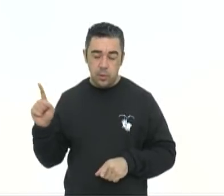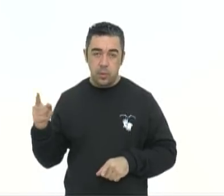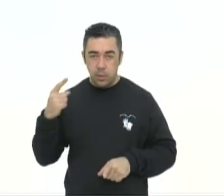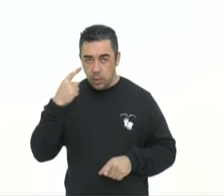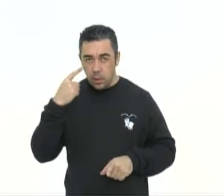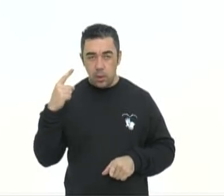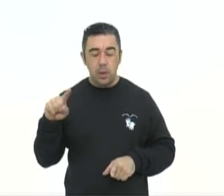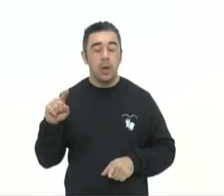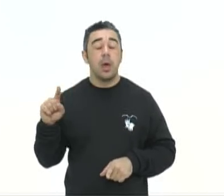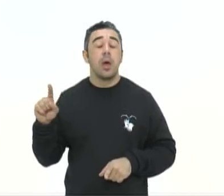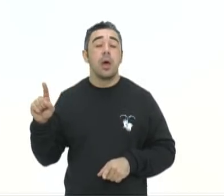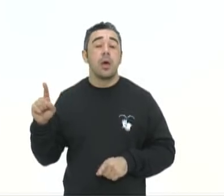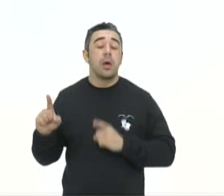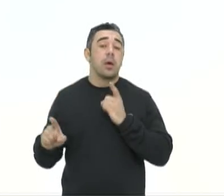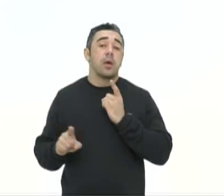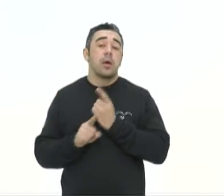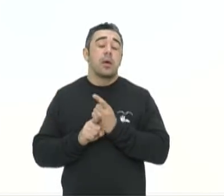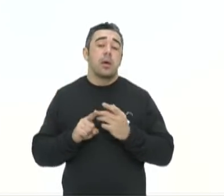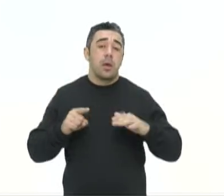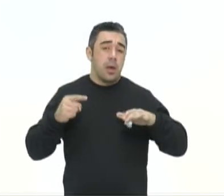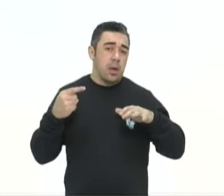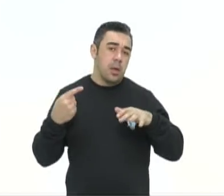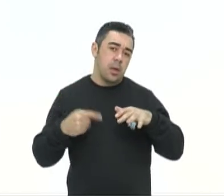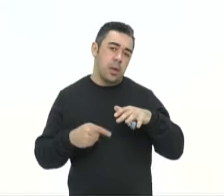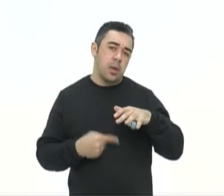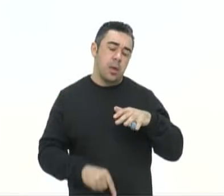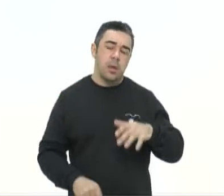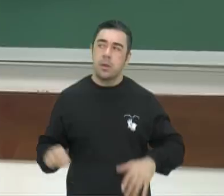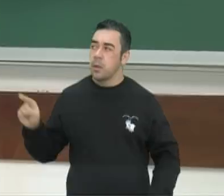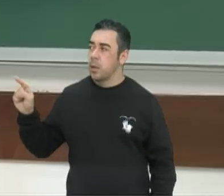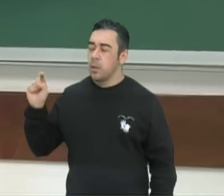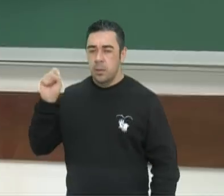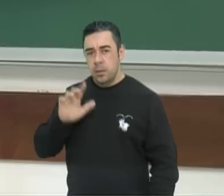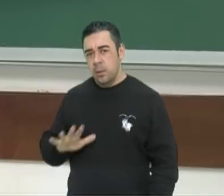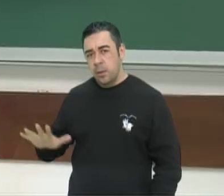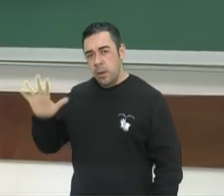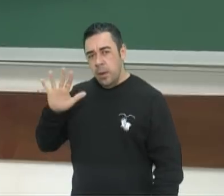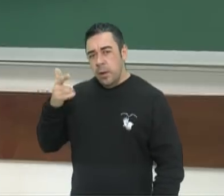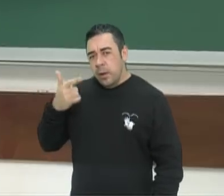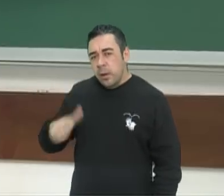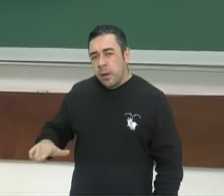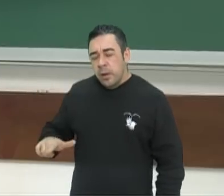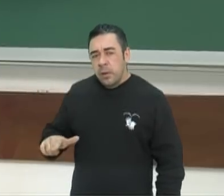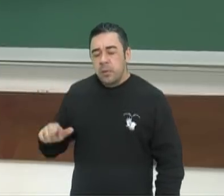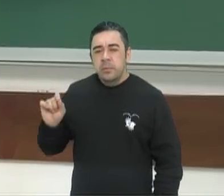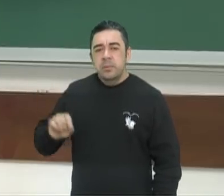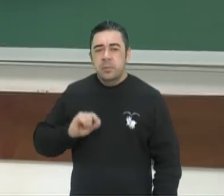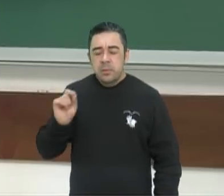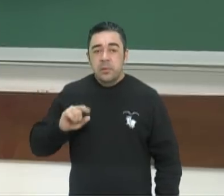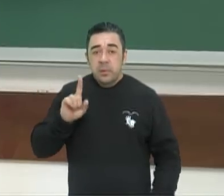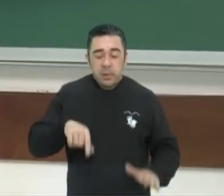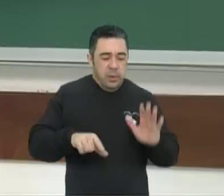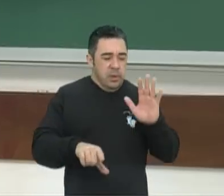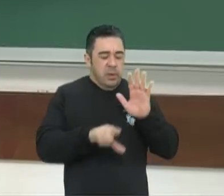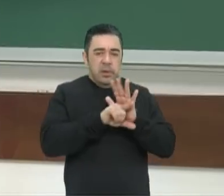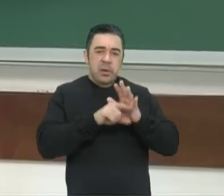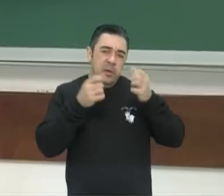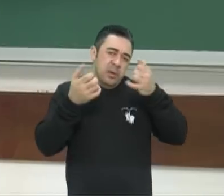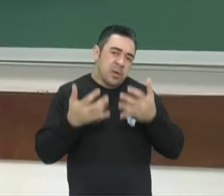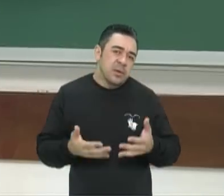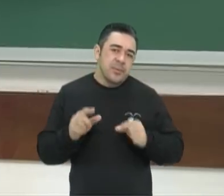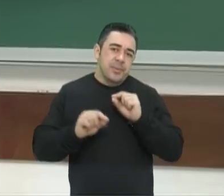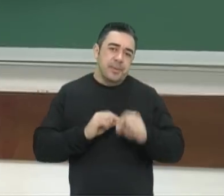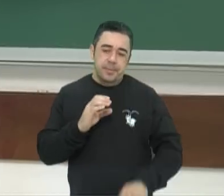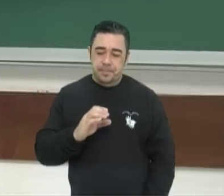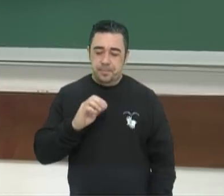aqui e a gente já vai aprofundar essa imagem aqui de novo. Vamos falar um pouquinho da lei que diz que o